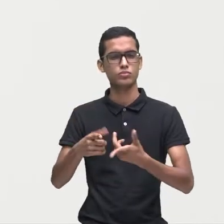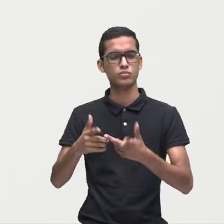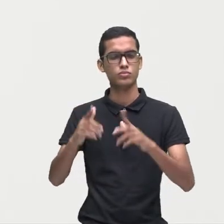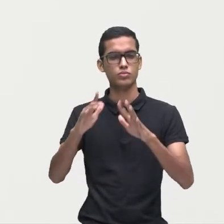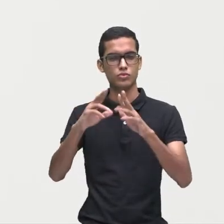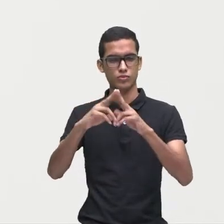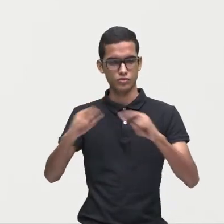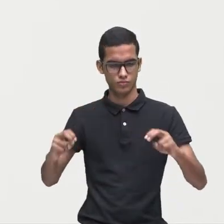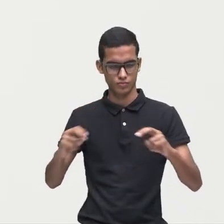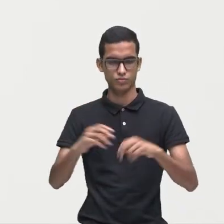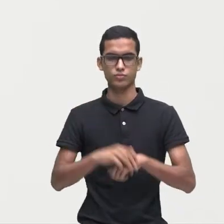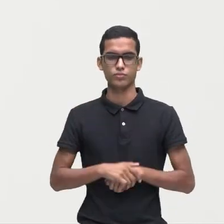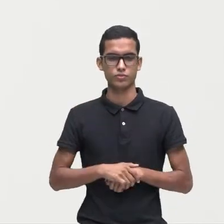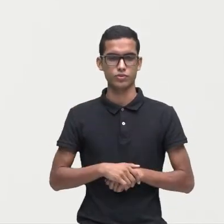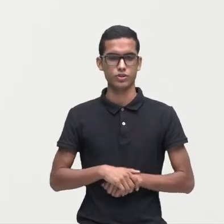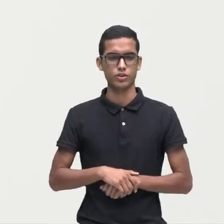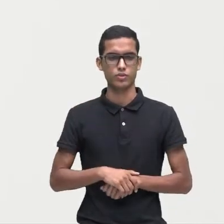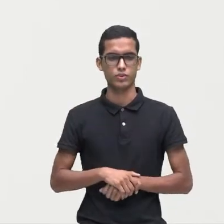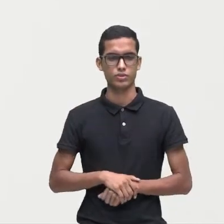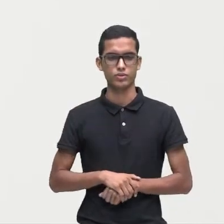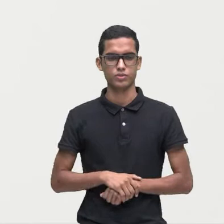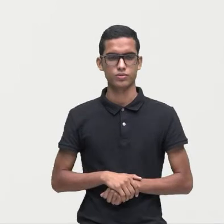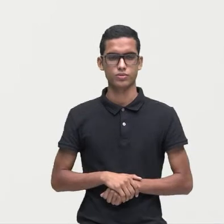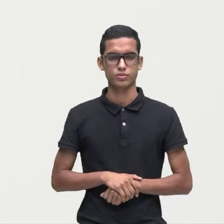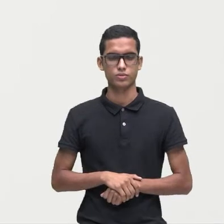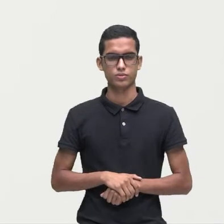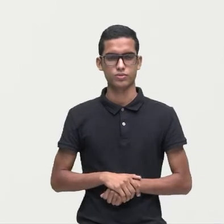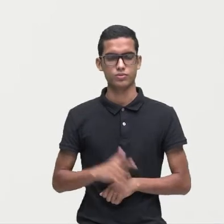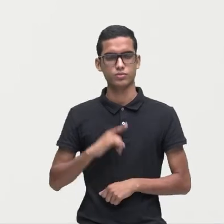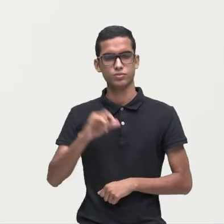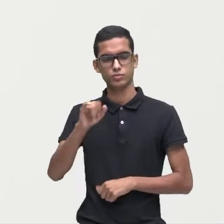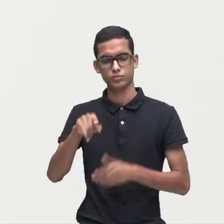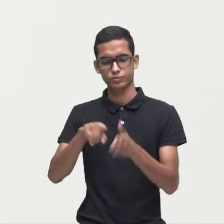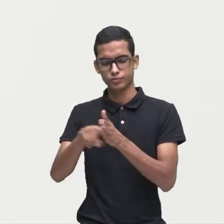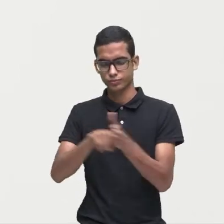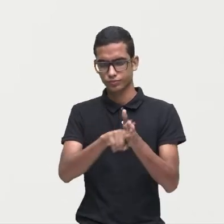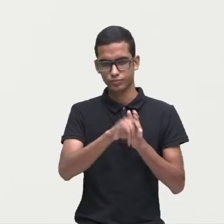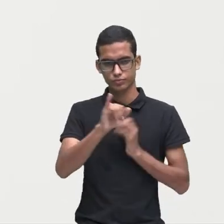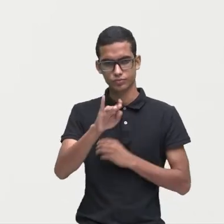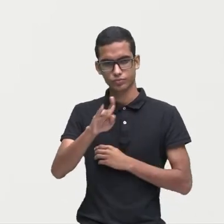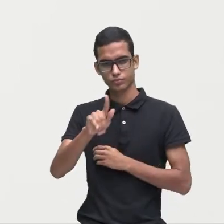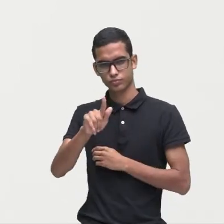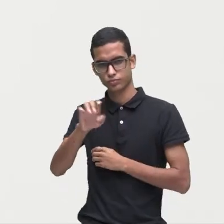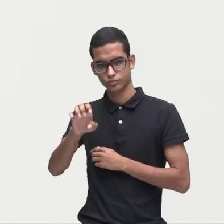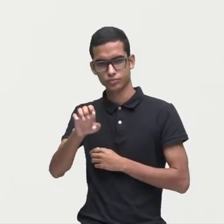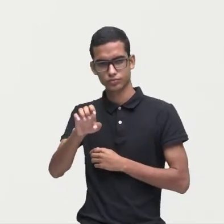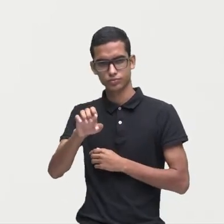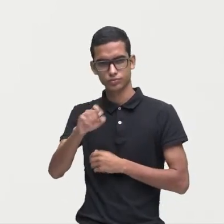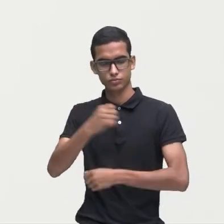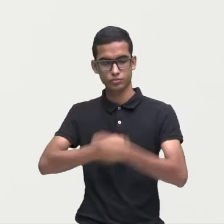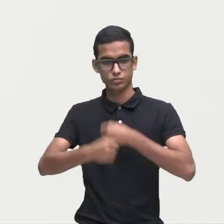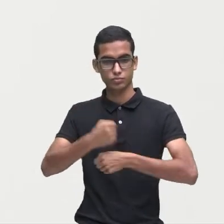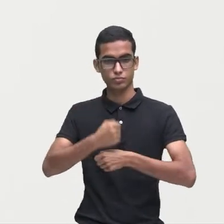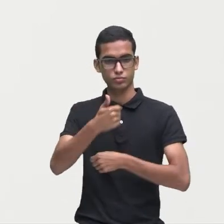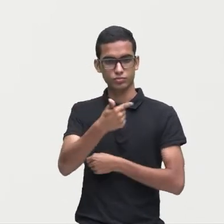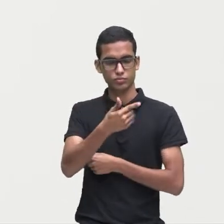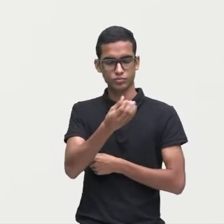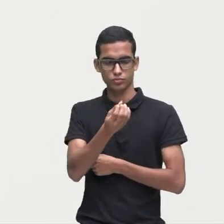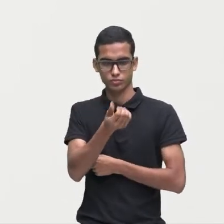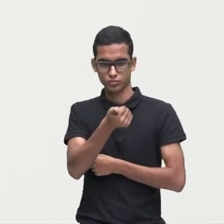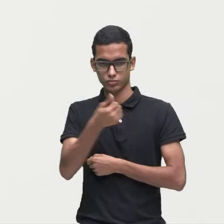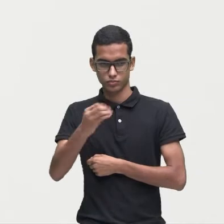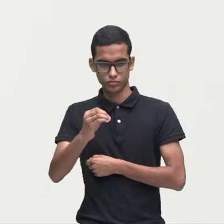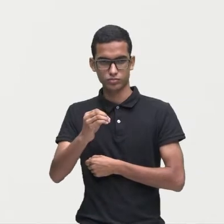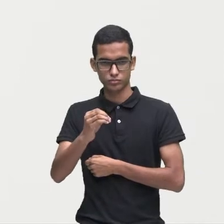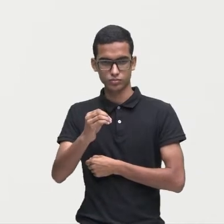Segundo o censo do IBGE, naquela época, em 2010, para cada ponto do nosso mapa, nós temos 10 mil